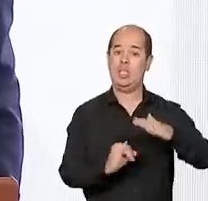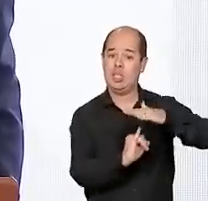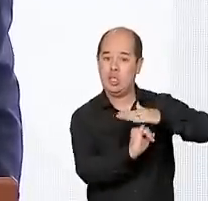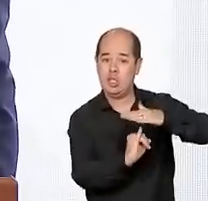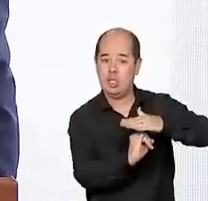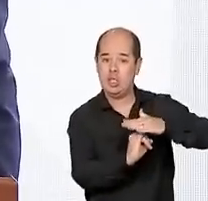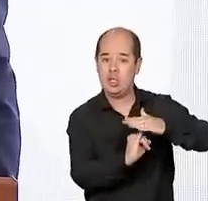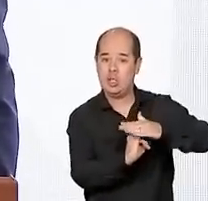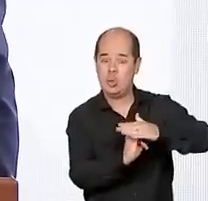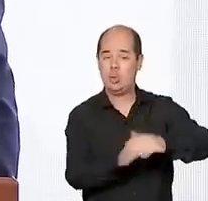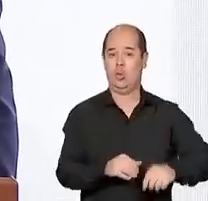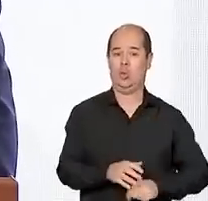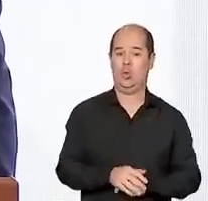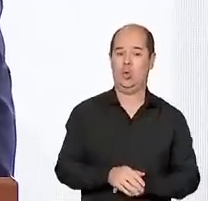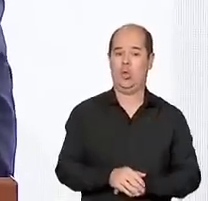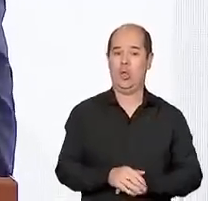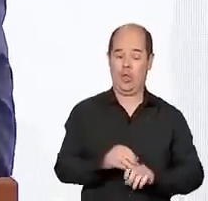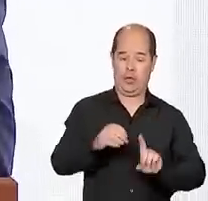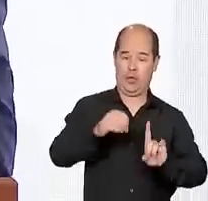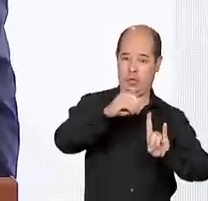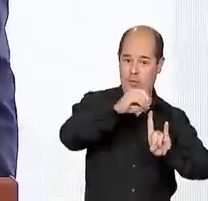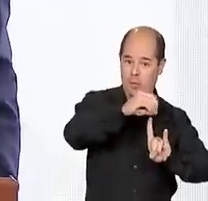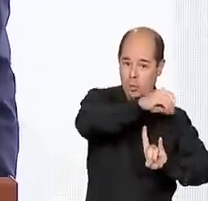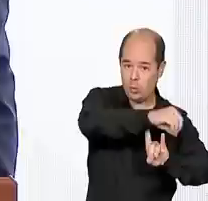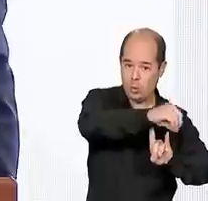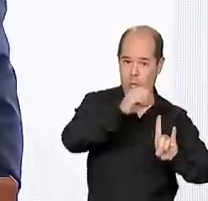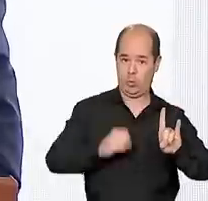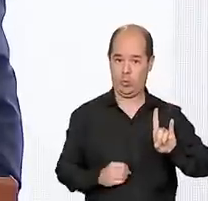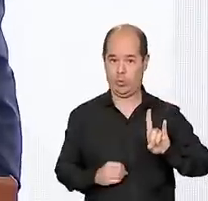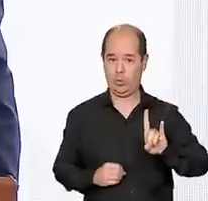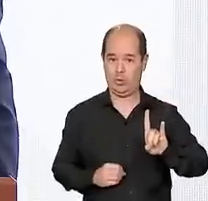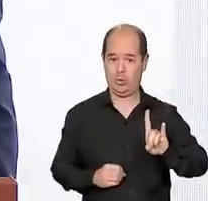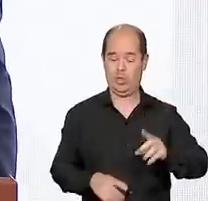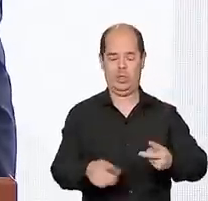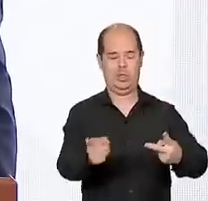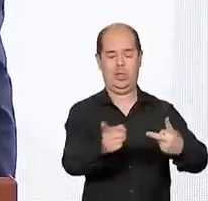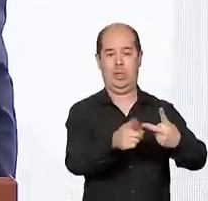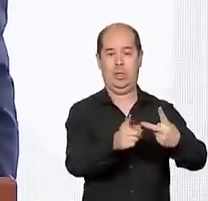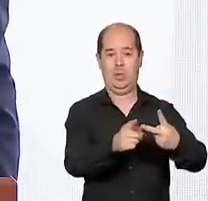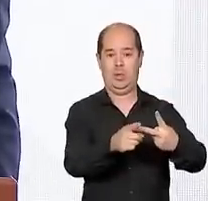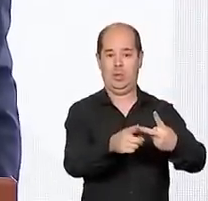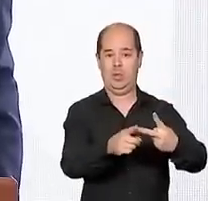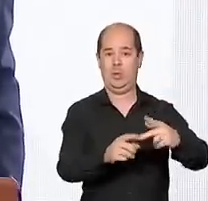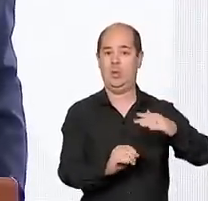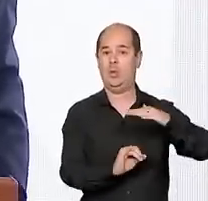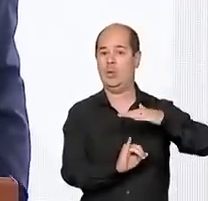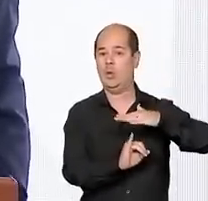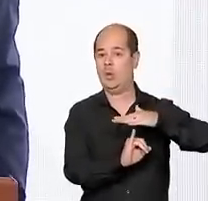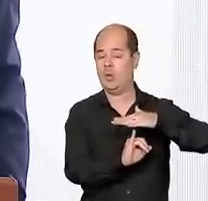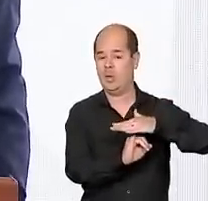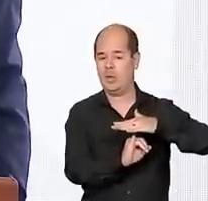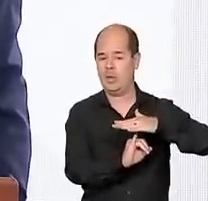1900, a Fiocruz, e o Instituto